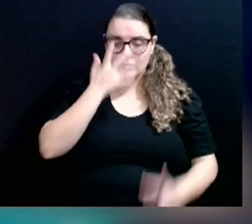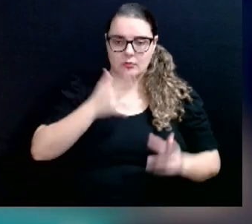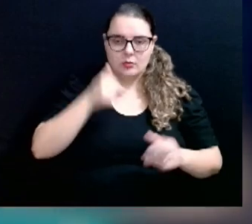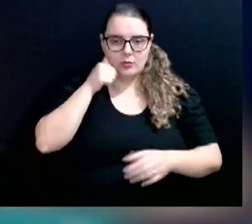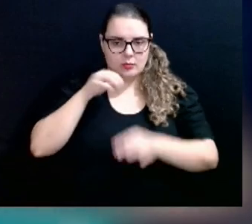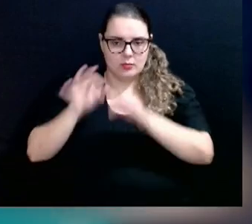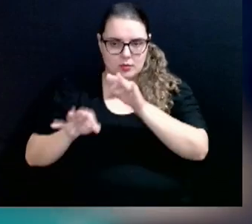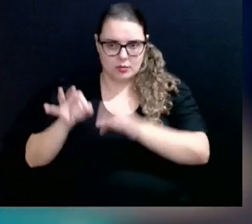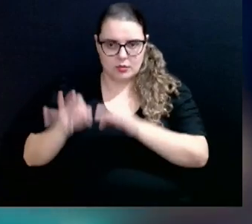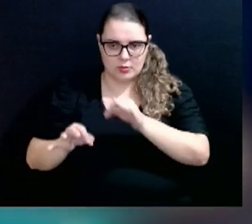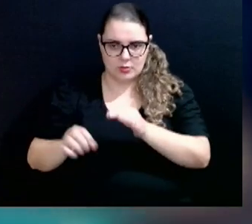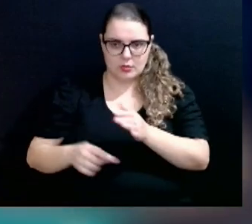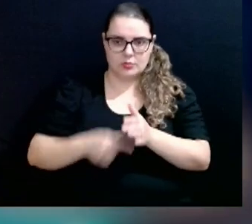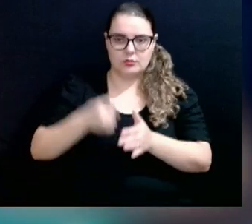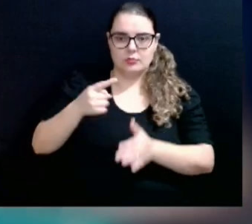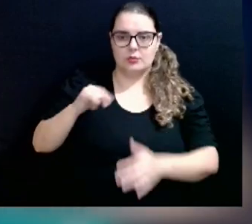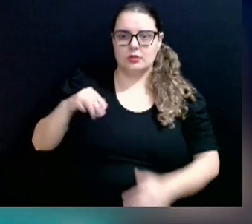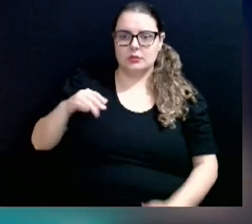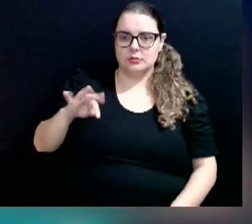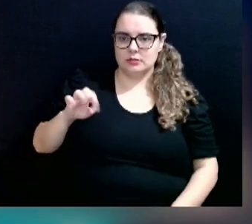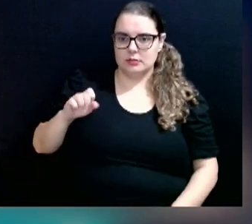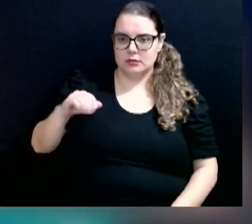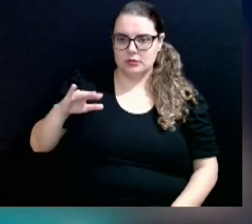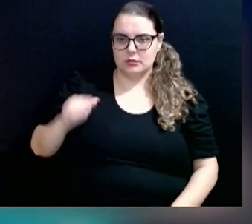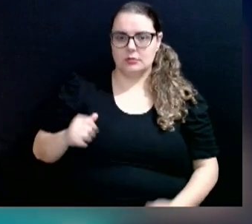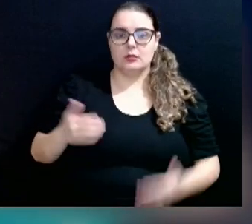primeira instância. Hoje, está